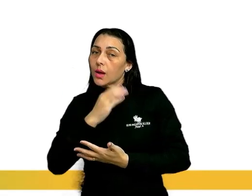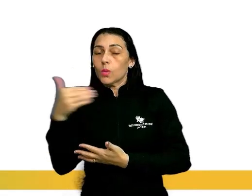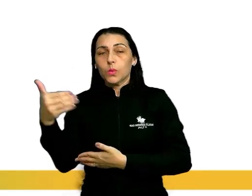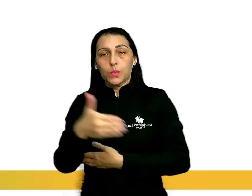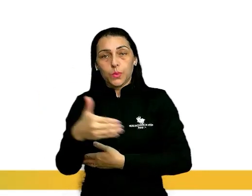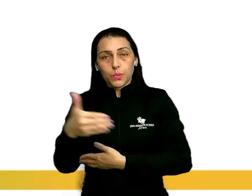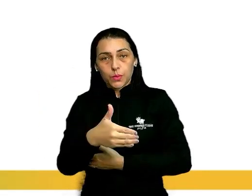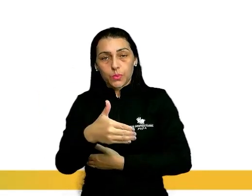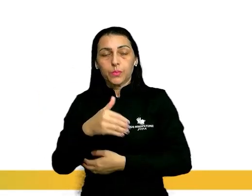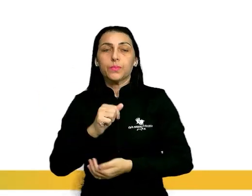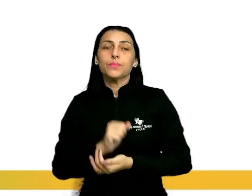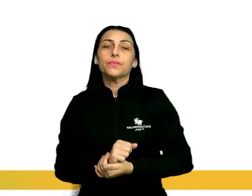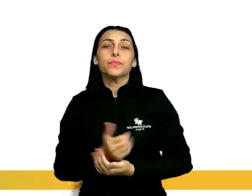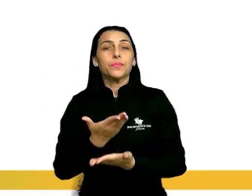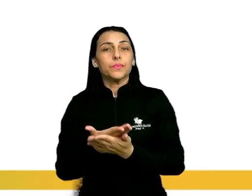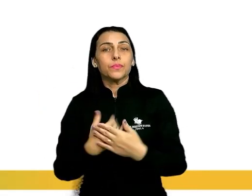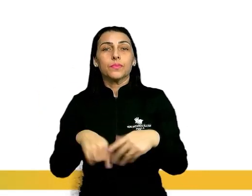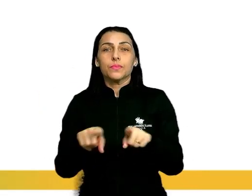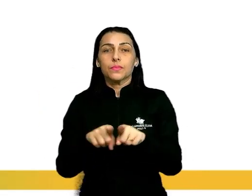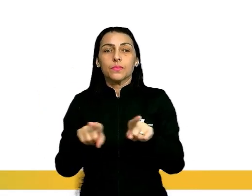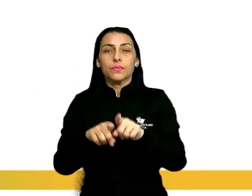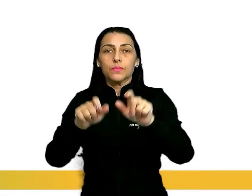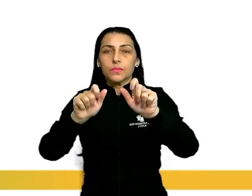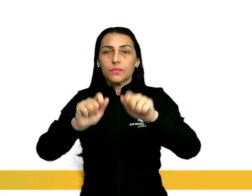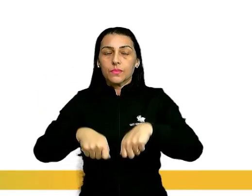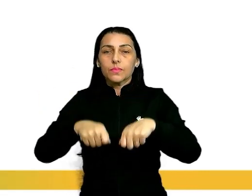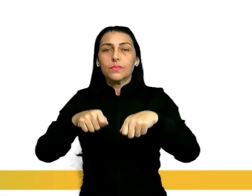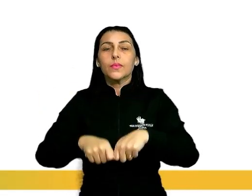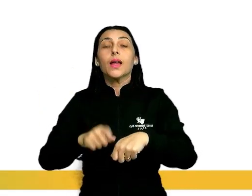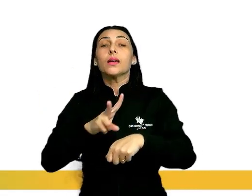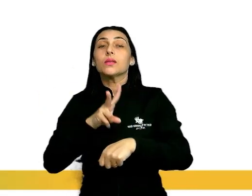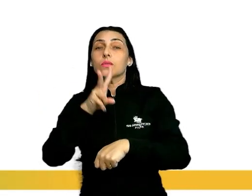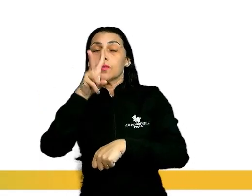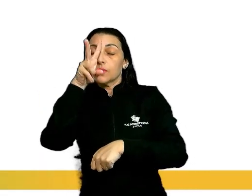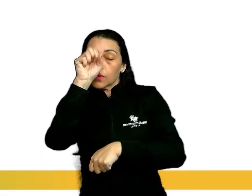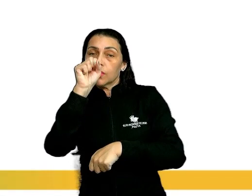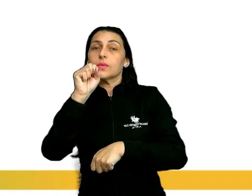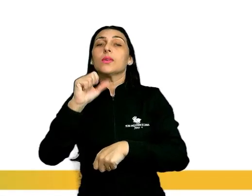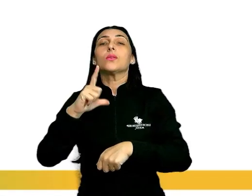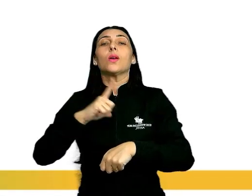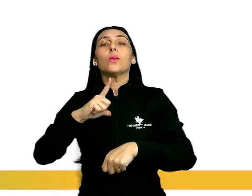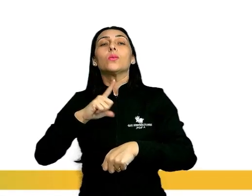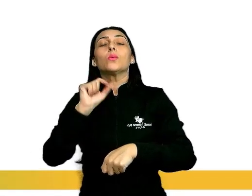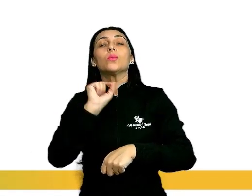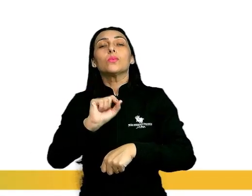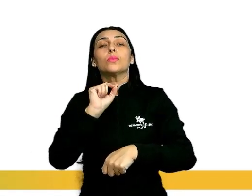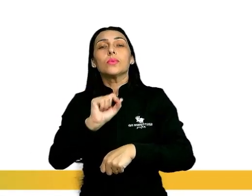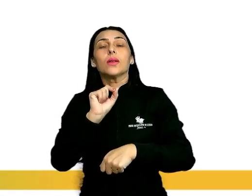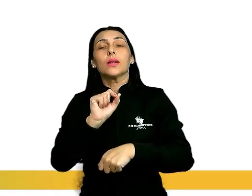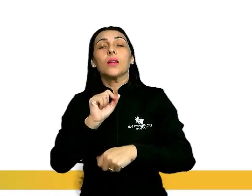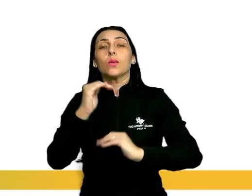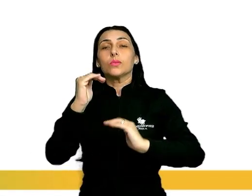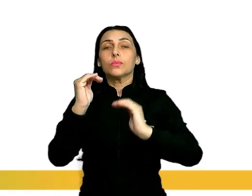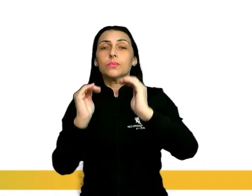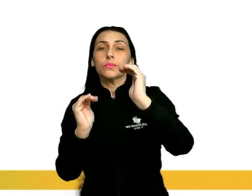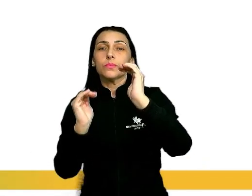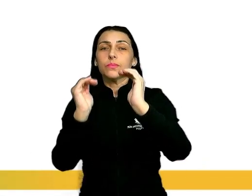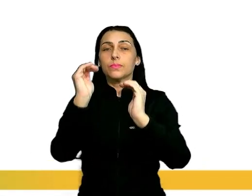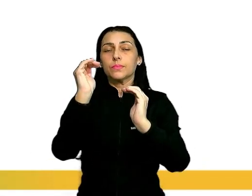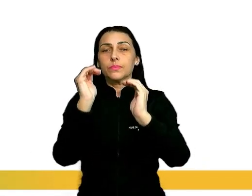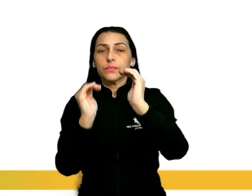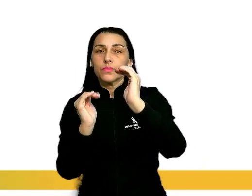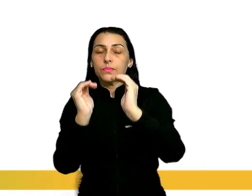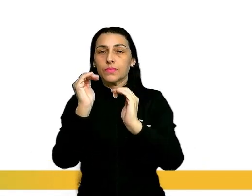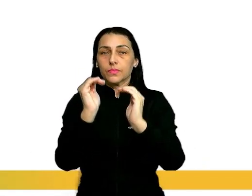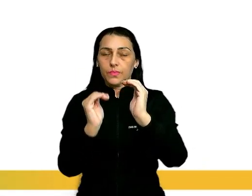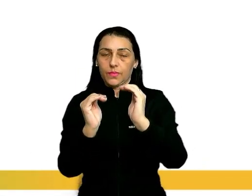constante ele estuda também as condições nas quais as forças atuantes sobre um corpo eles vão se equilibrar aí